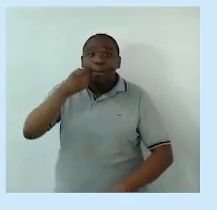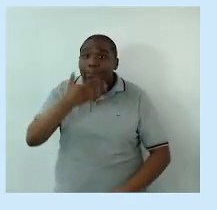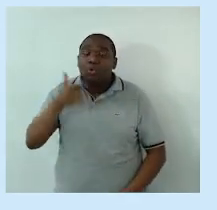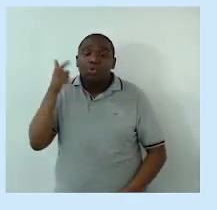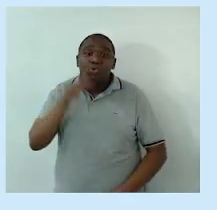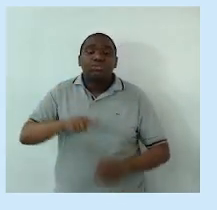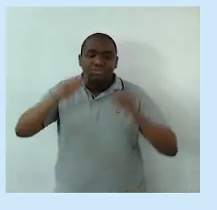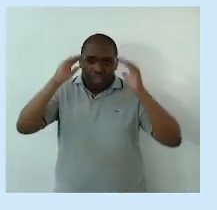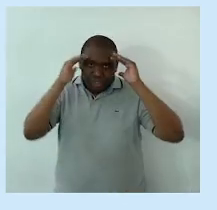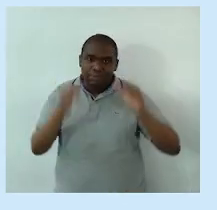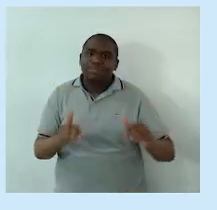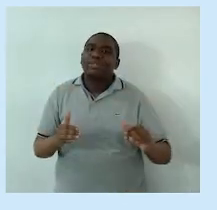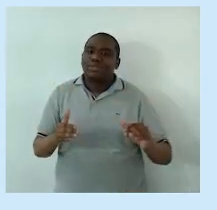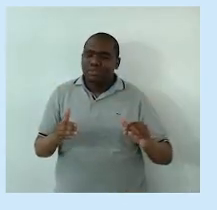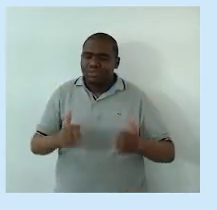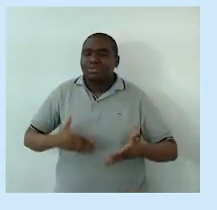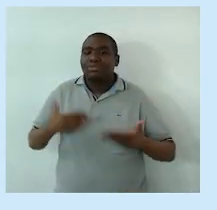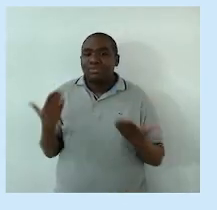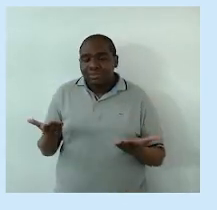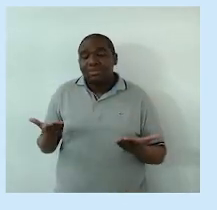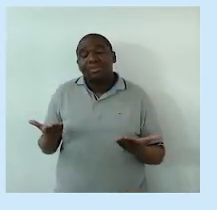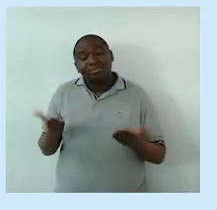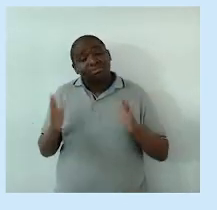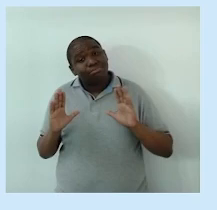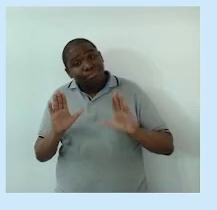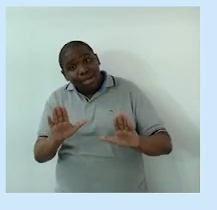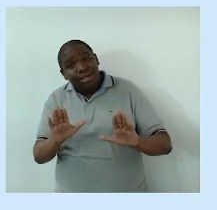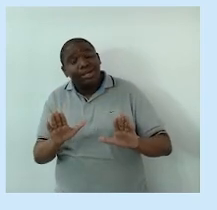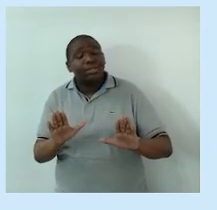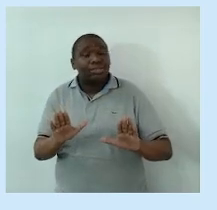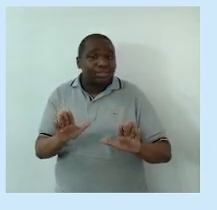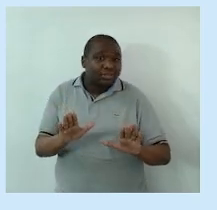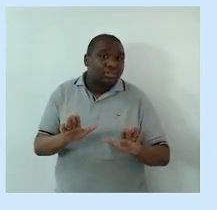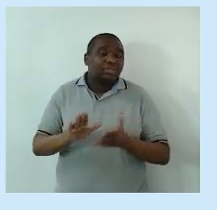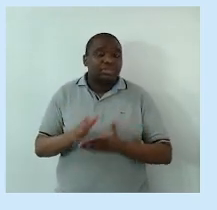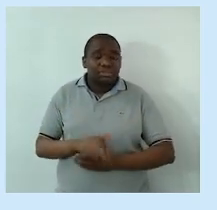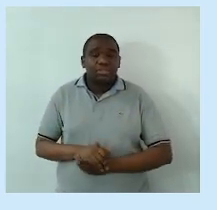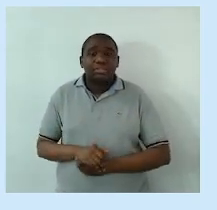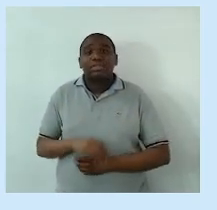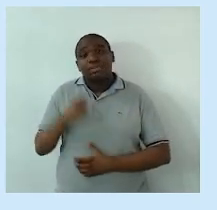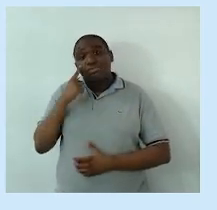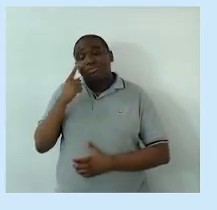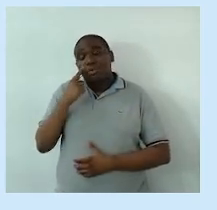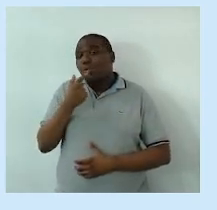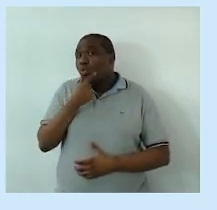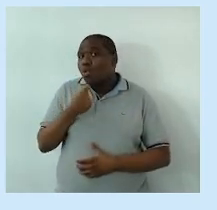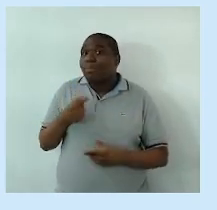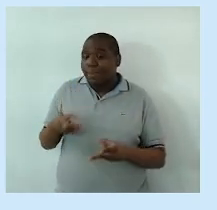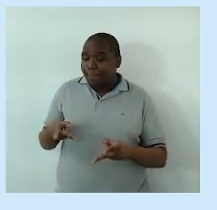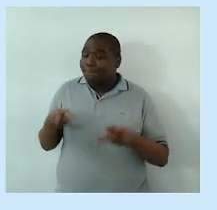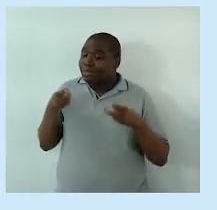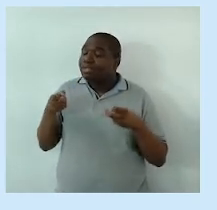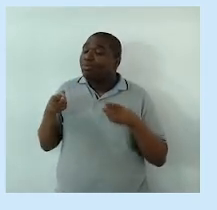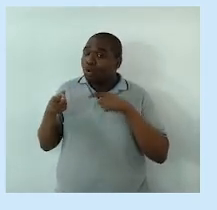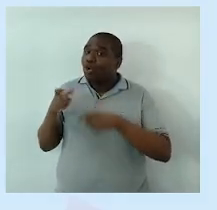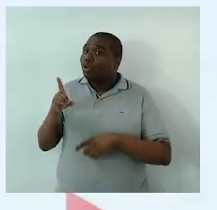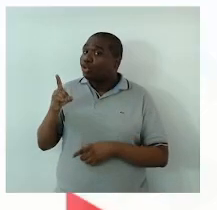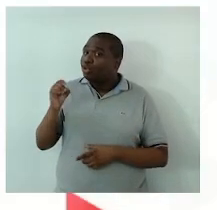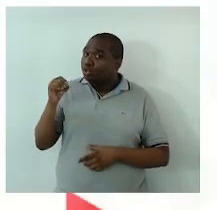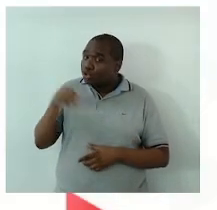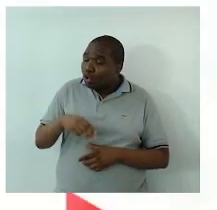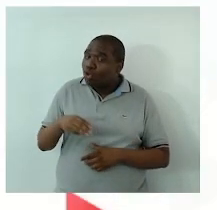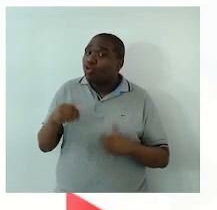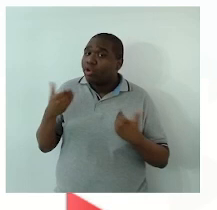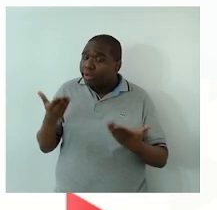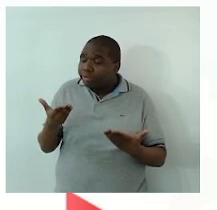respeito de Don Charlie. Mas, vendo que Mike percebe que Dom ainda possui considerações quanto